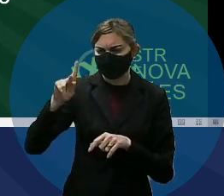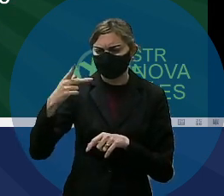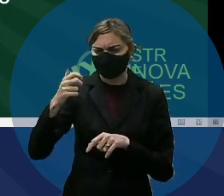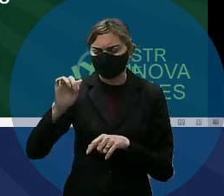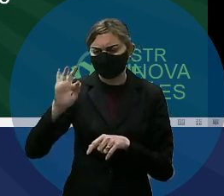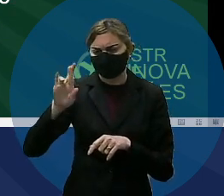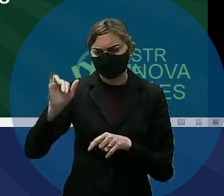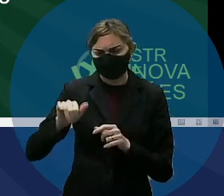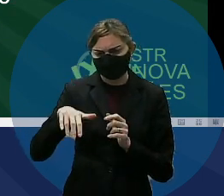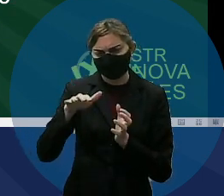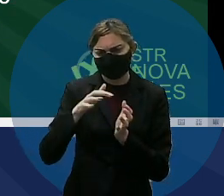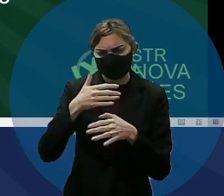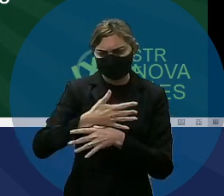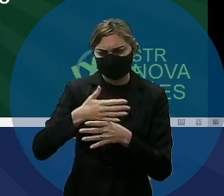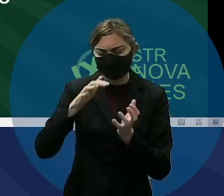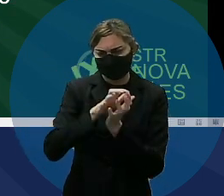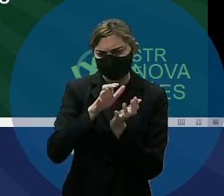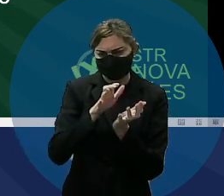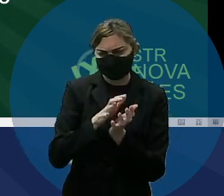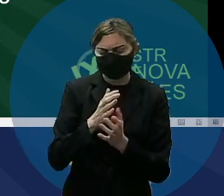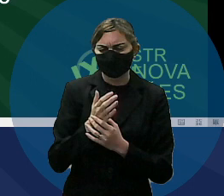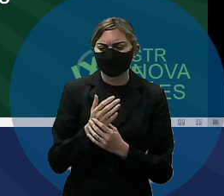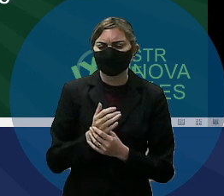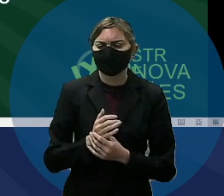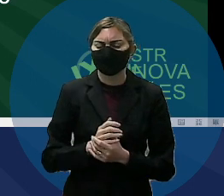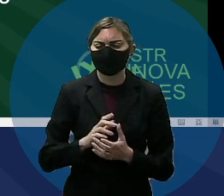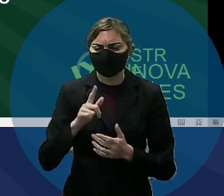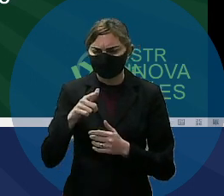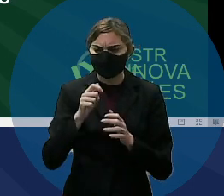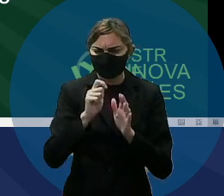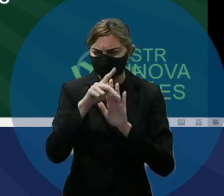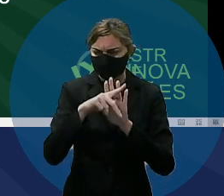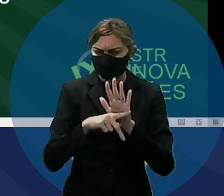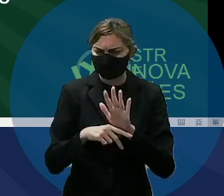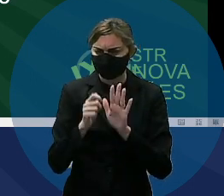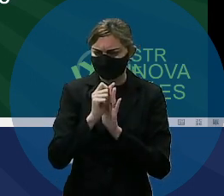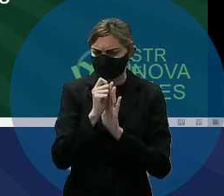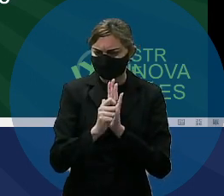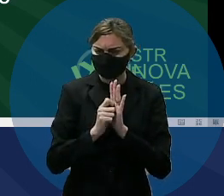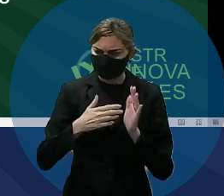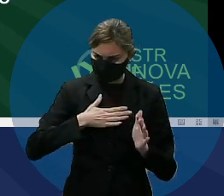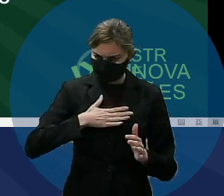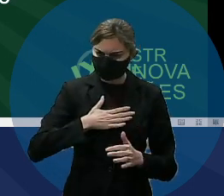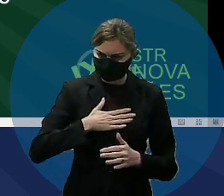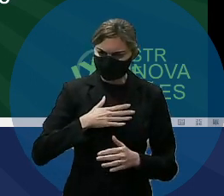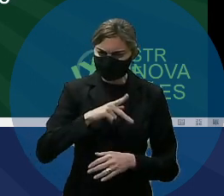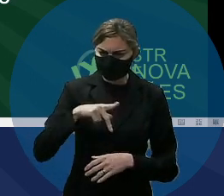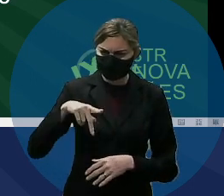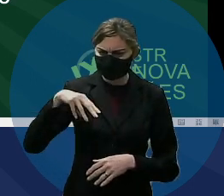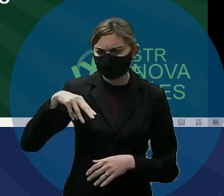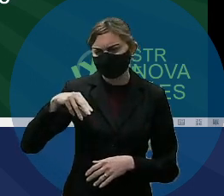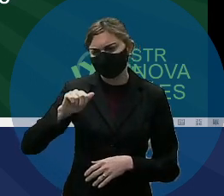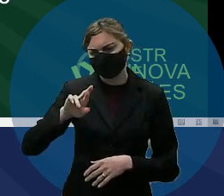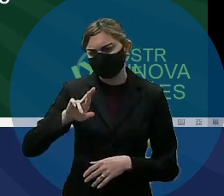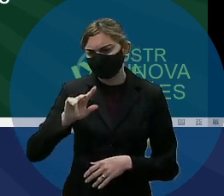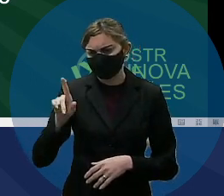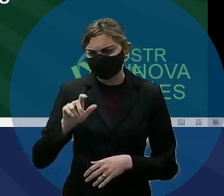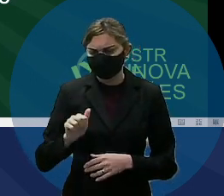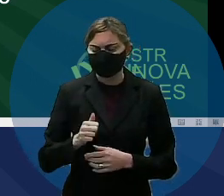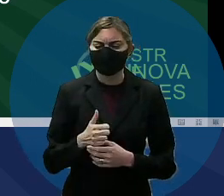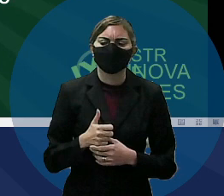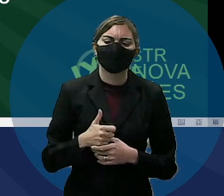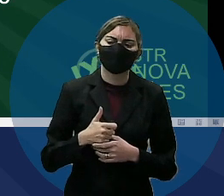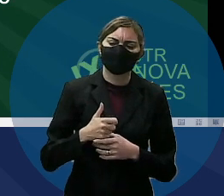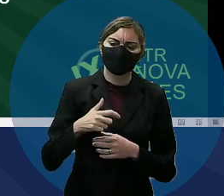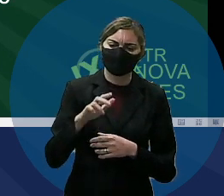Pernambuco, né? E a autora do projeto foi eu mesma, né, professora Marisa, e a área,